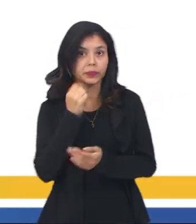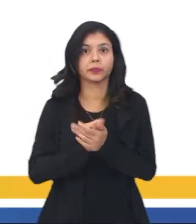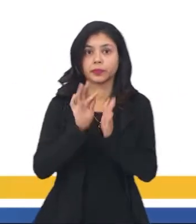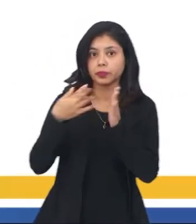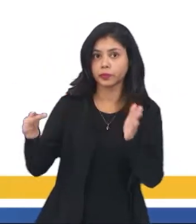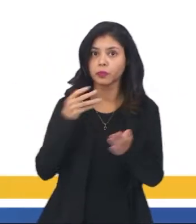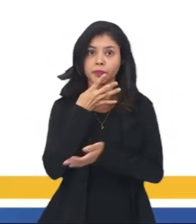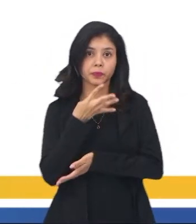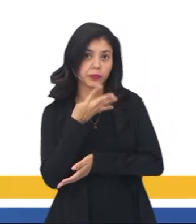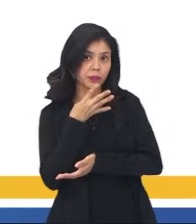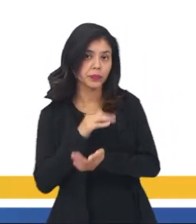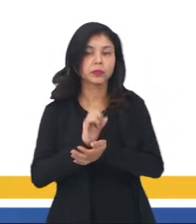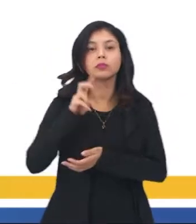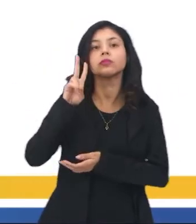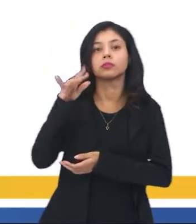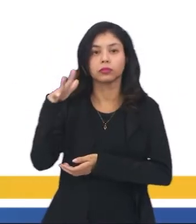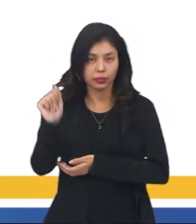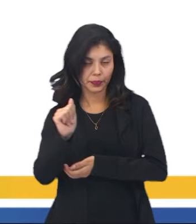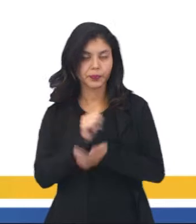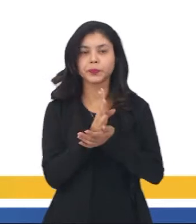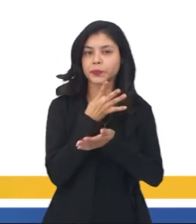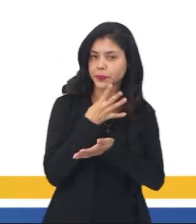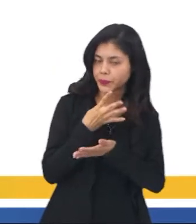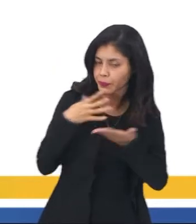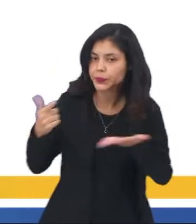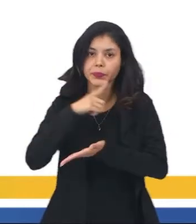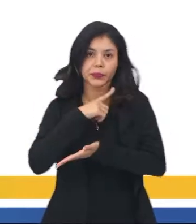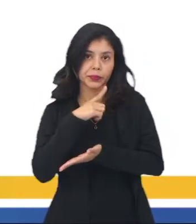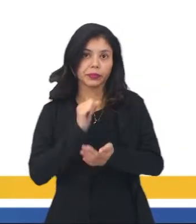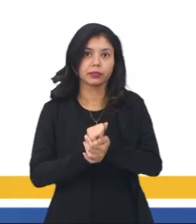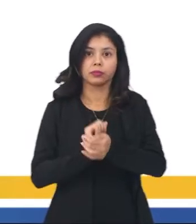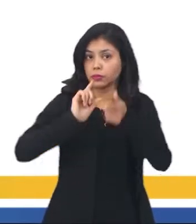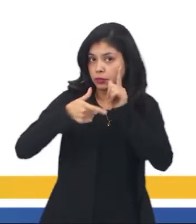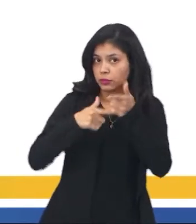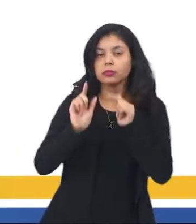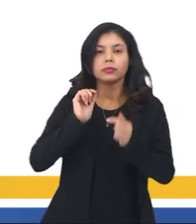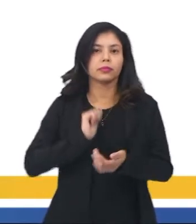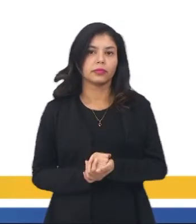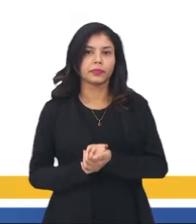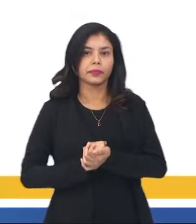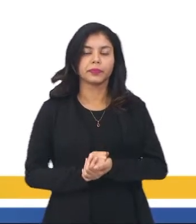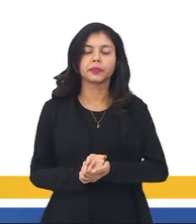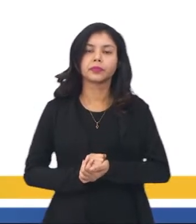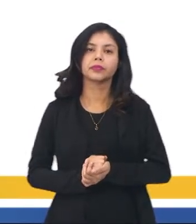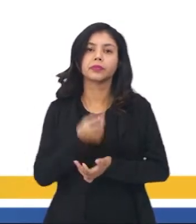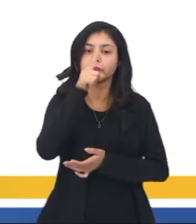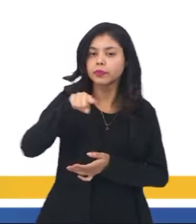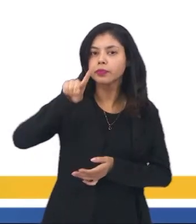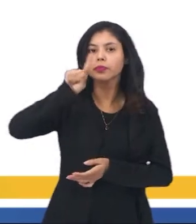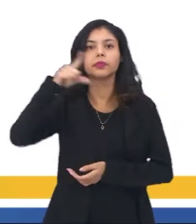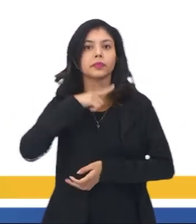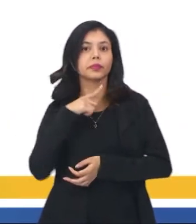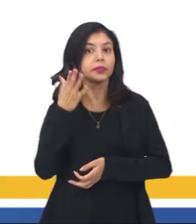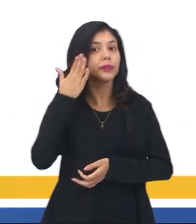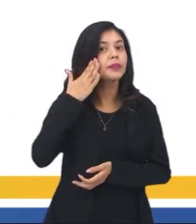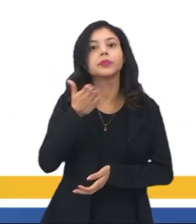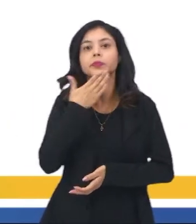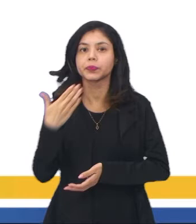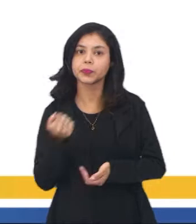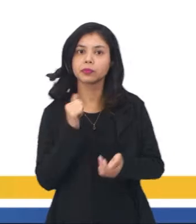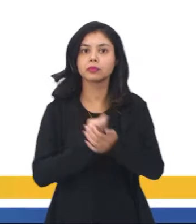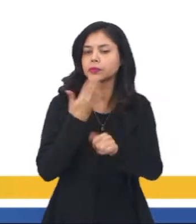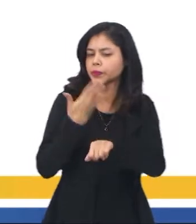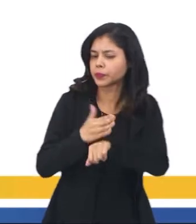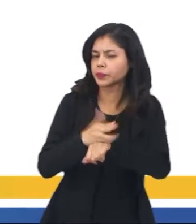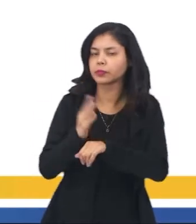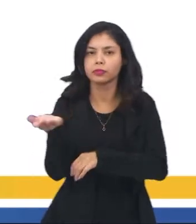fórmula conhecida de Bhaskara, né? Nós temos ali letras, nós temos ali raiz, então a gente vai entender melhor na forma